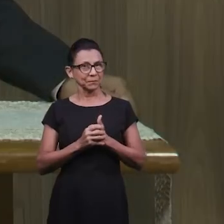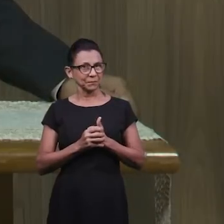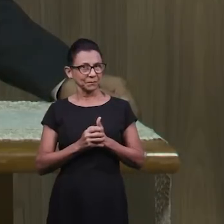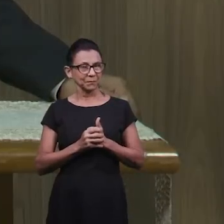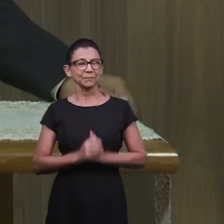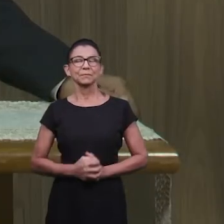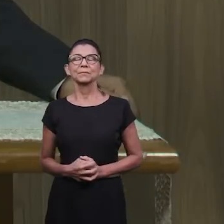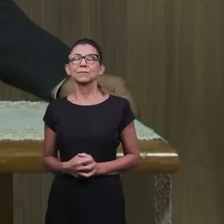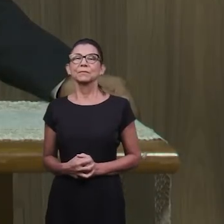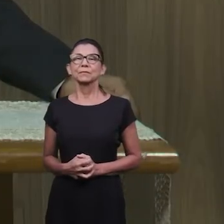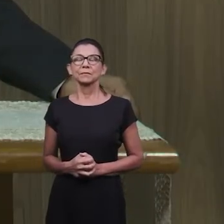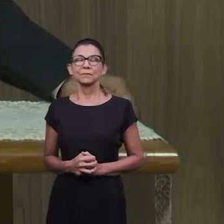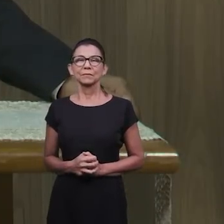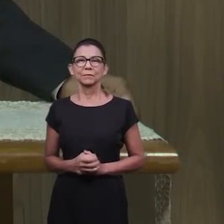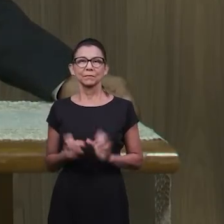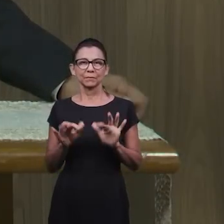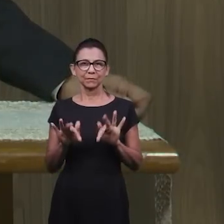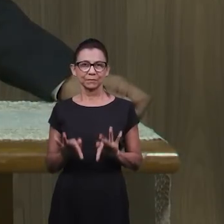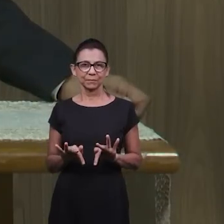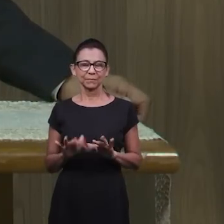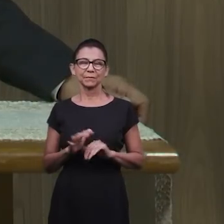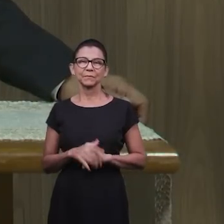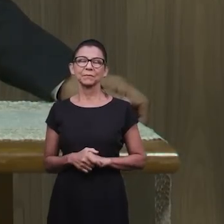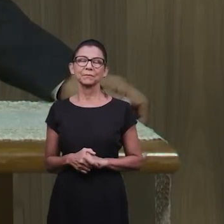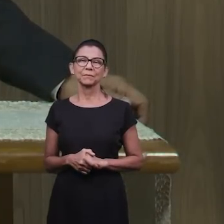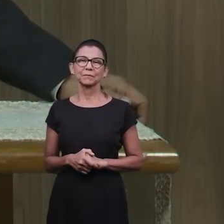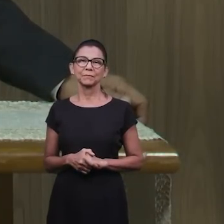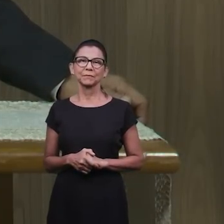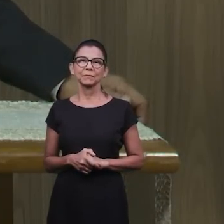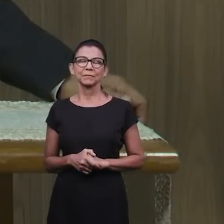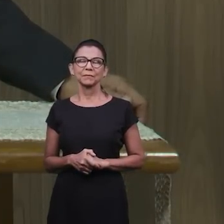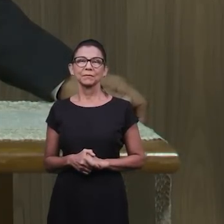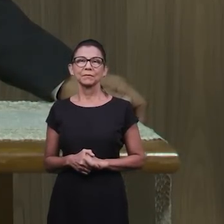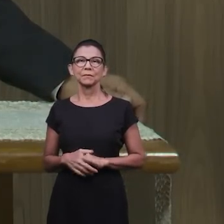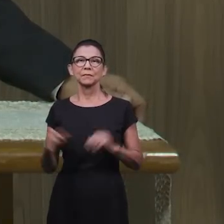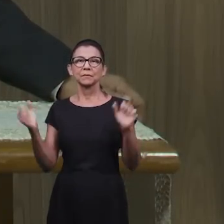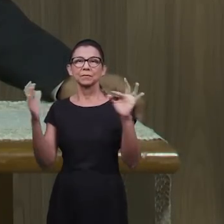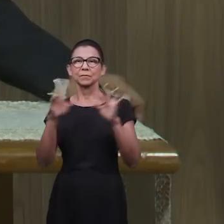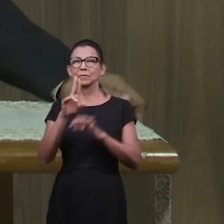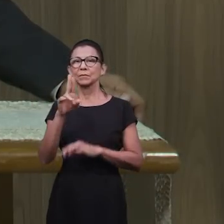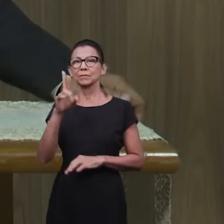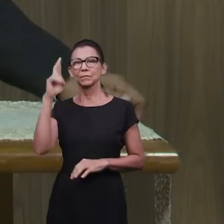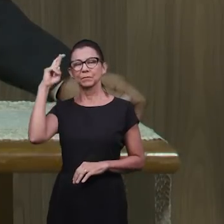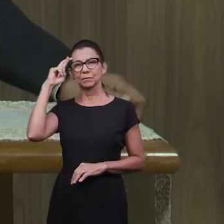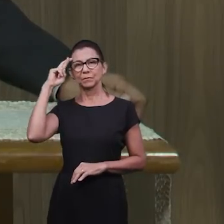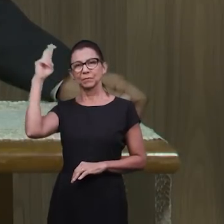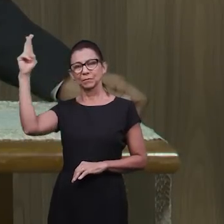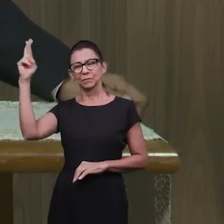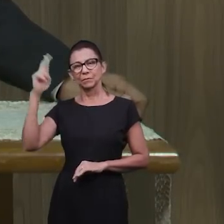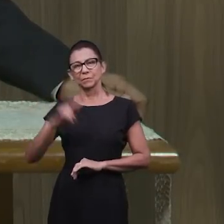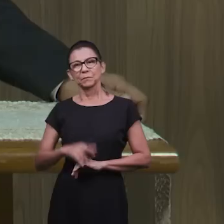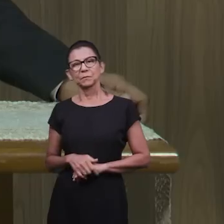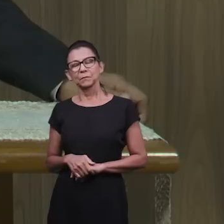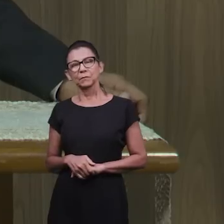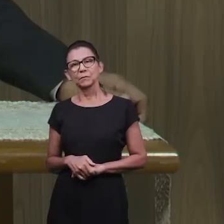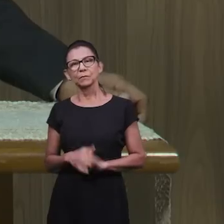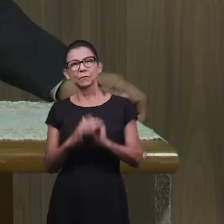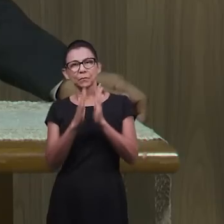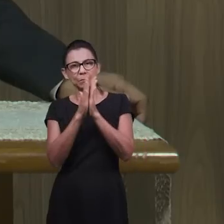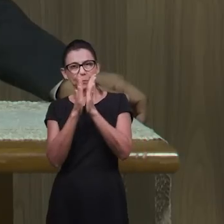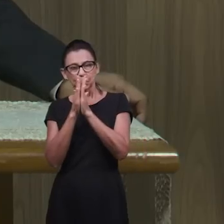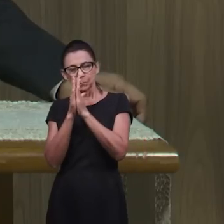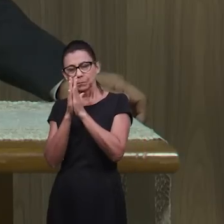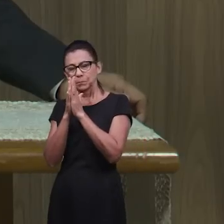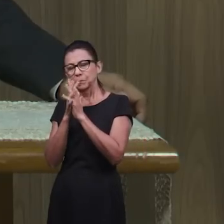Amém, irmãos. Nós vamos encerrar esse culto, glorificando o nome do nosso Deus. Estarei orando aqui,